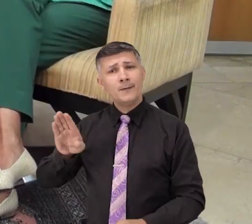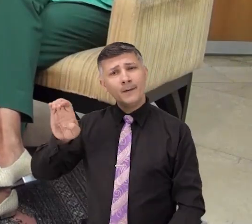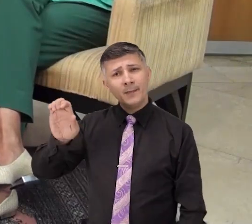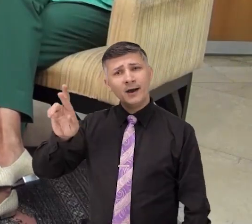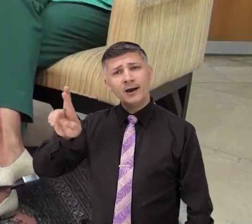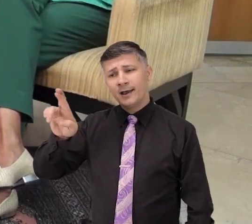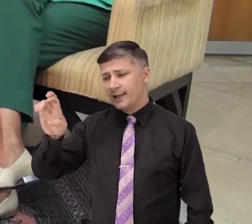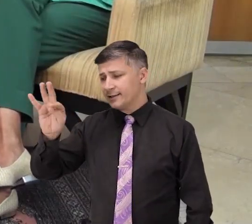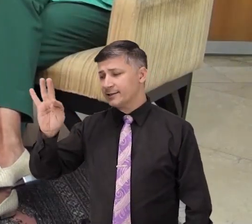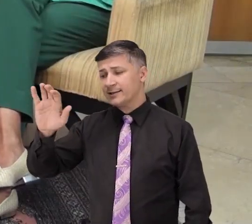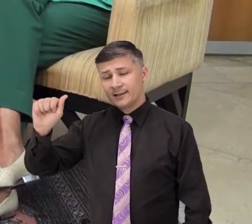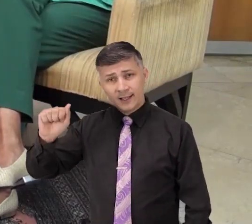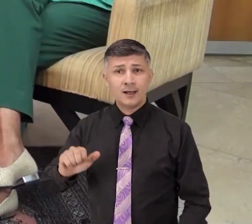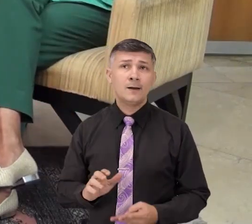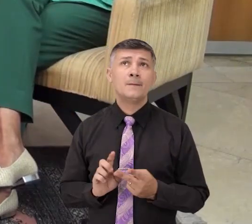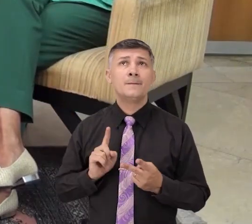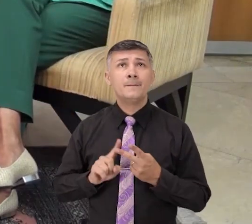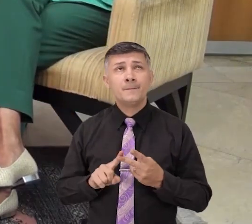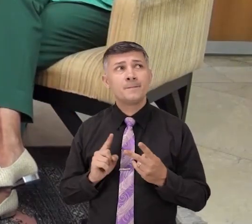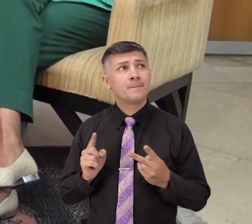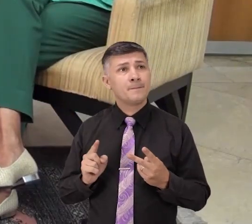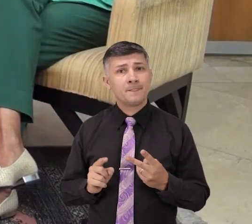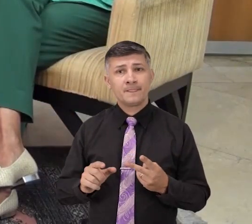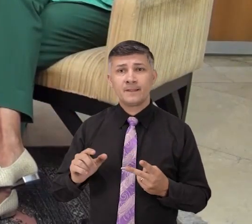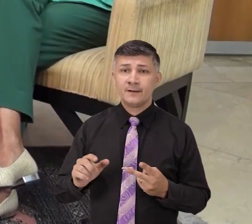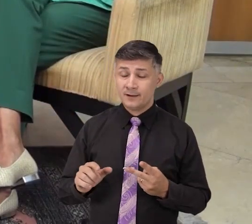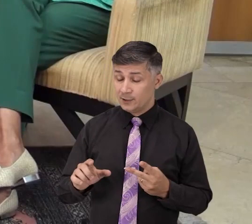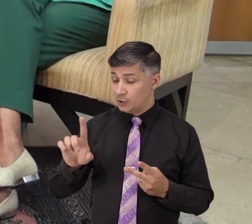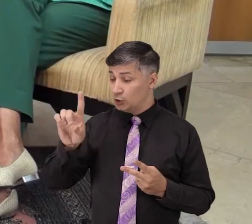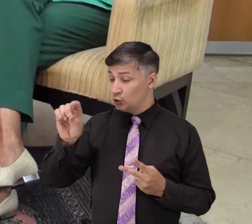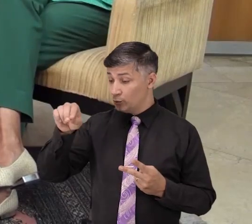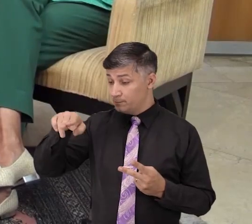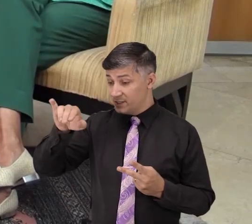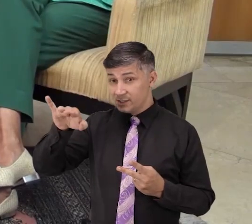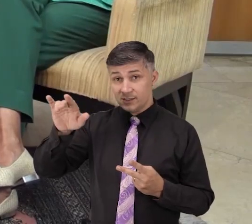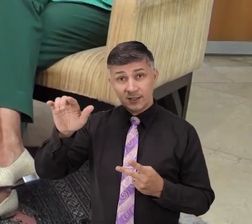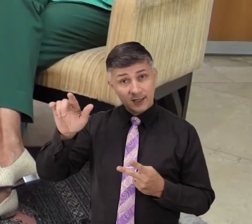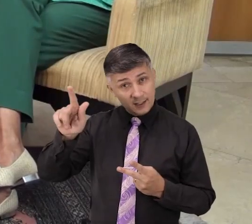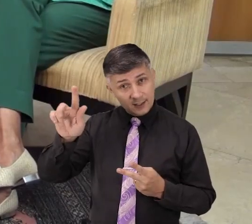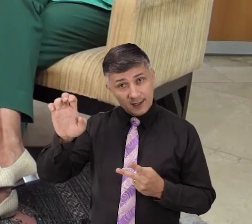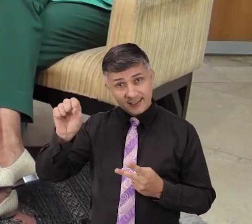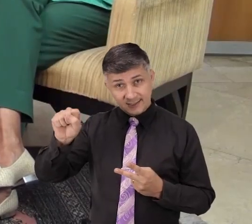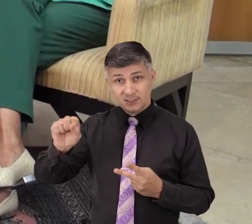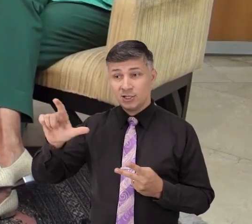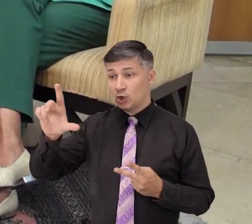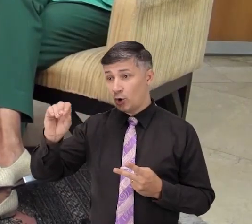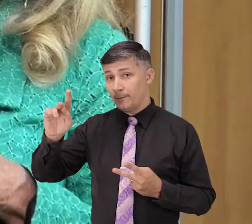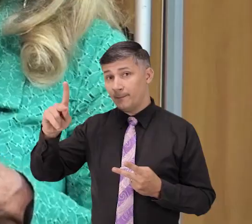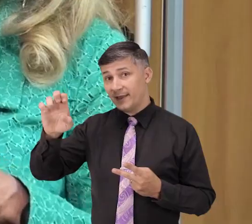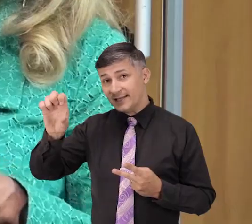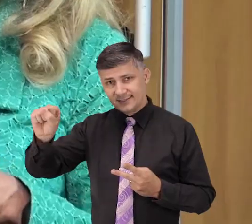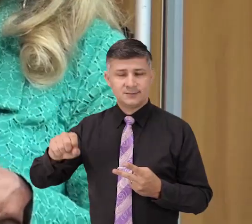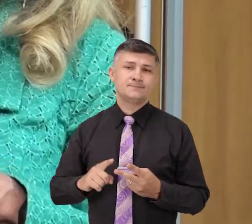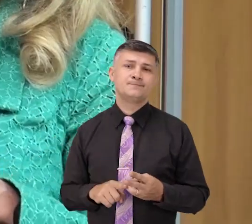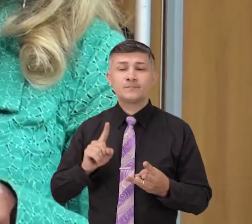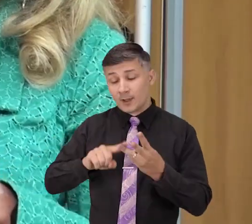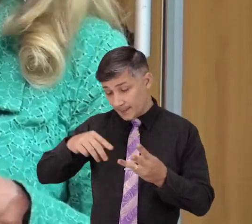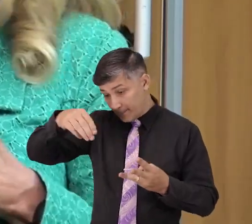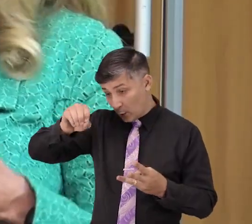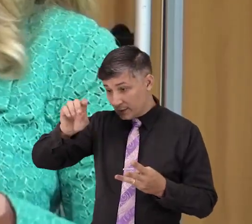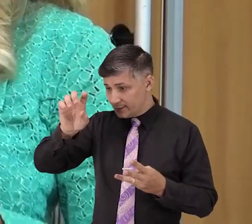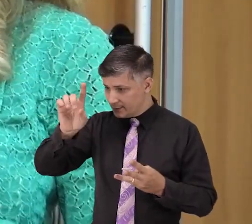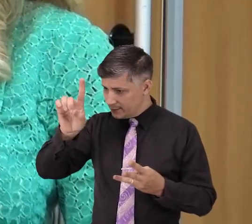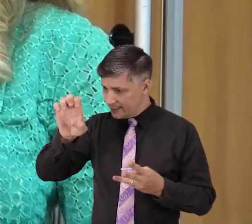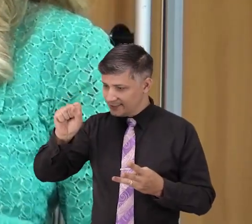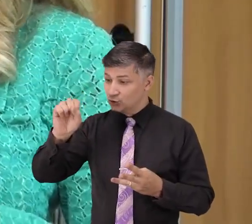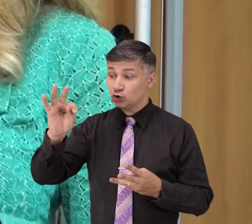Assis Baeta, o Francisco Domingues Lopes. Nós tínhamos o